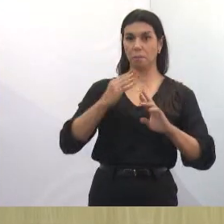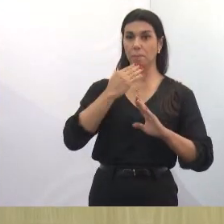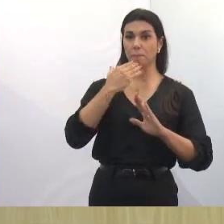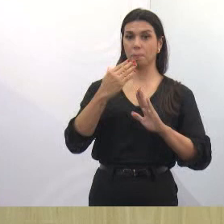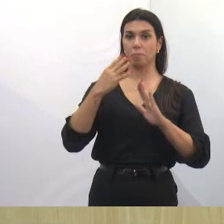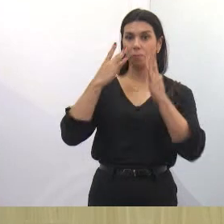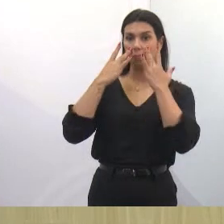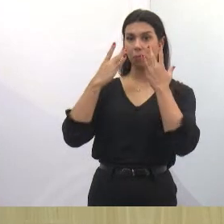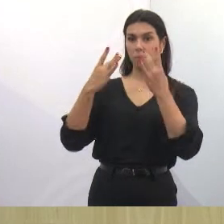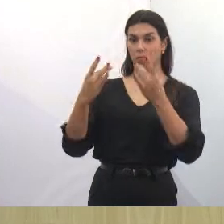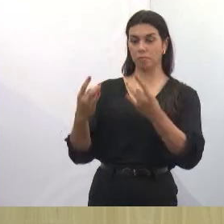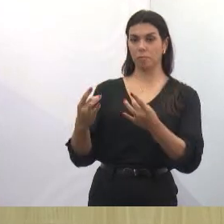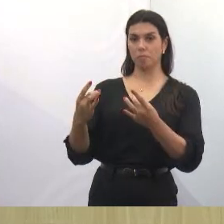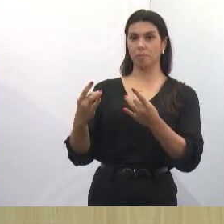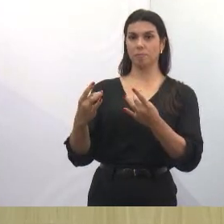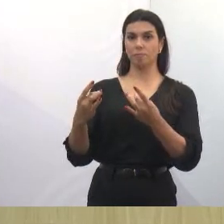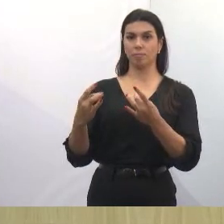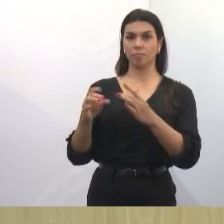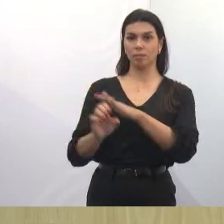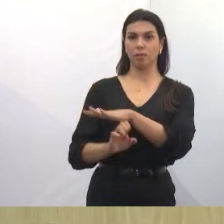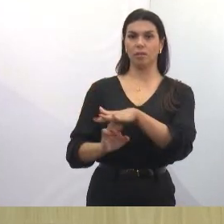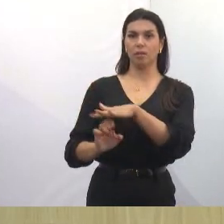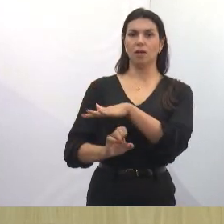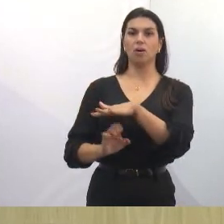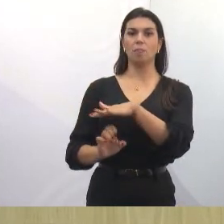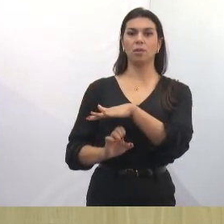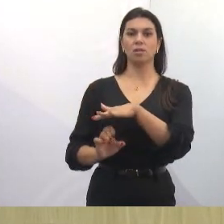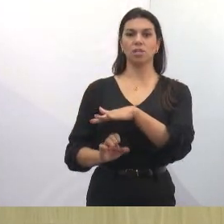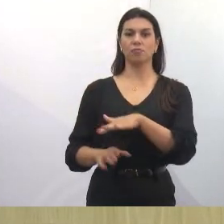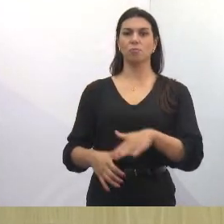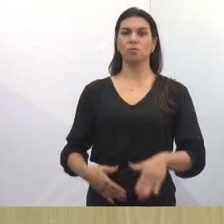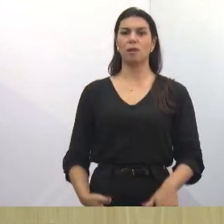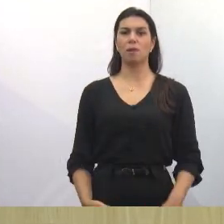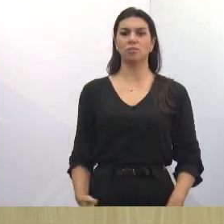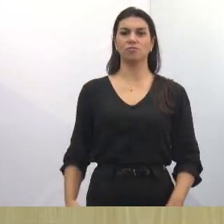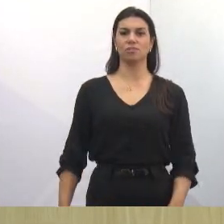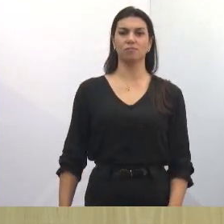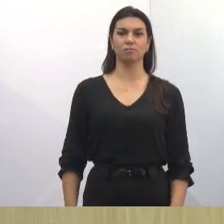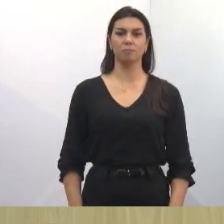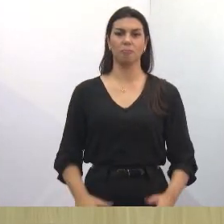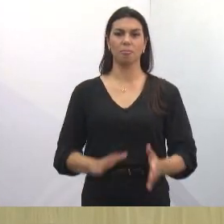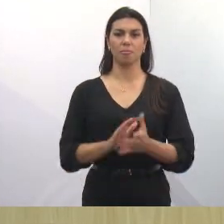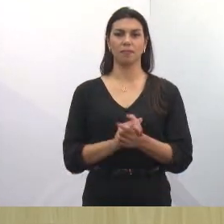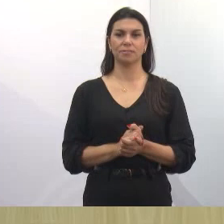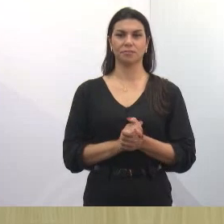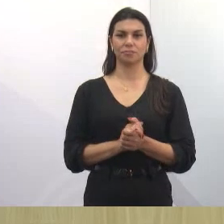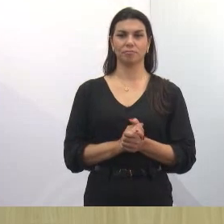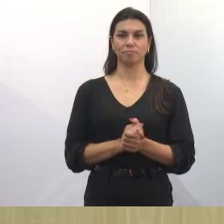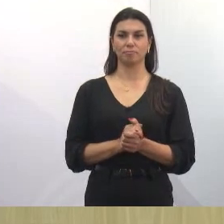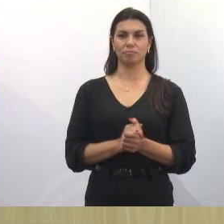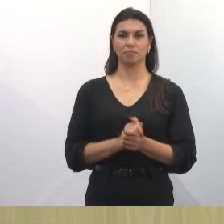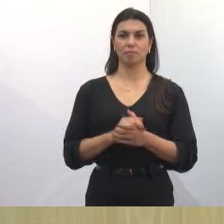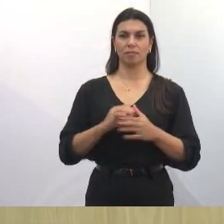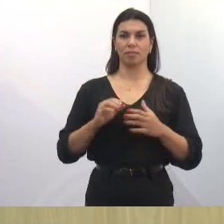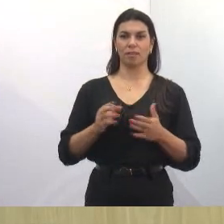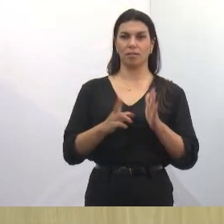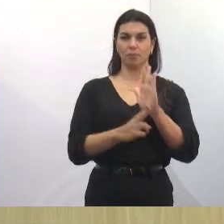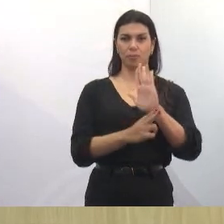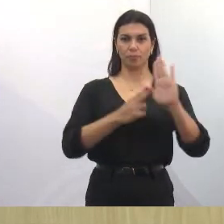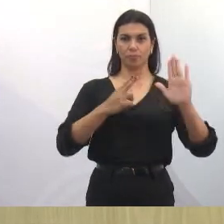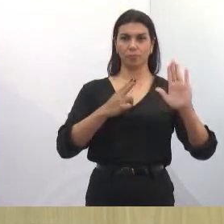recorremos à compreensão expressa nessa empresa e antecipando agradecimento pela atenção dispensada.